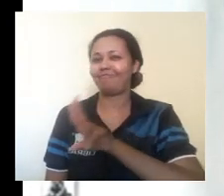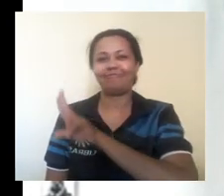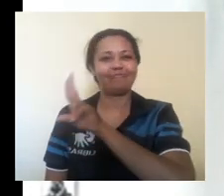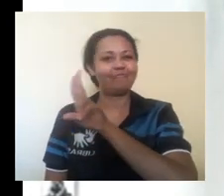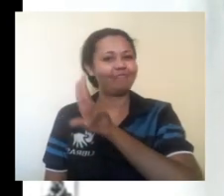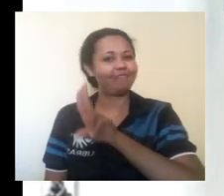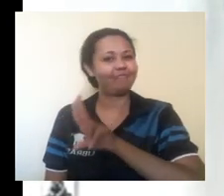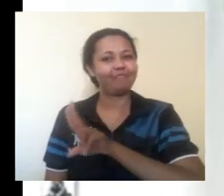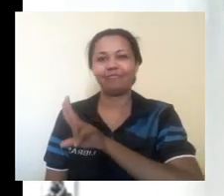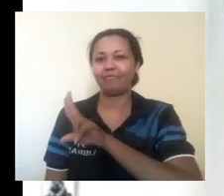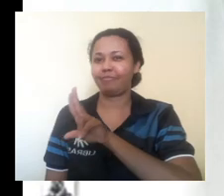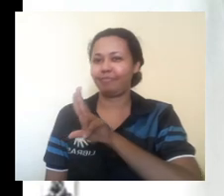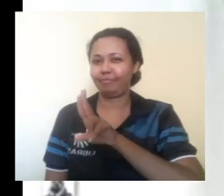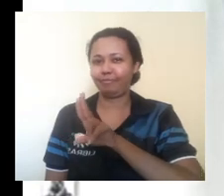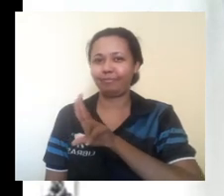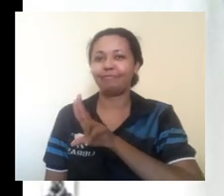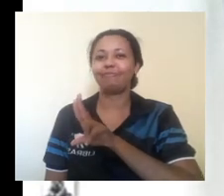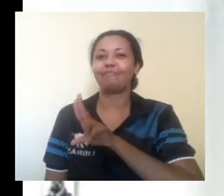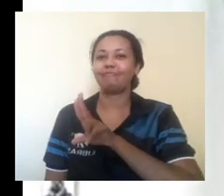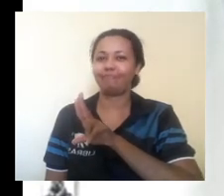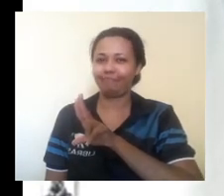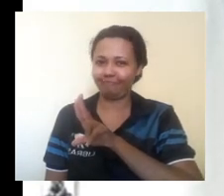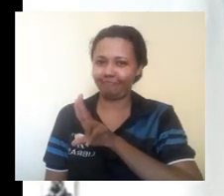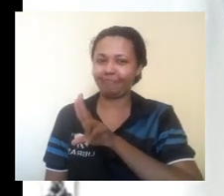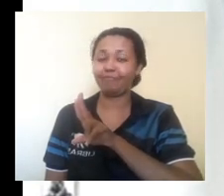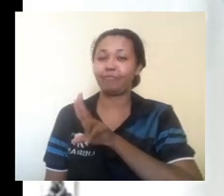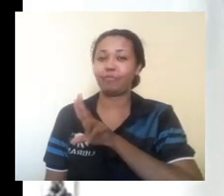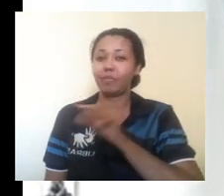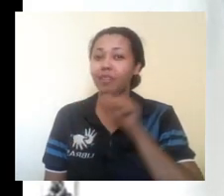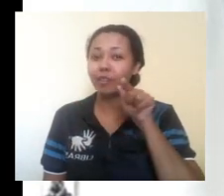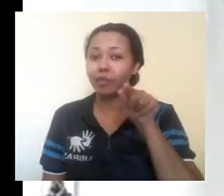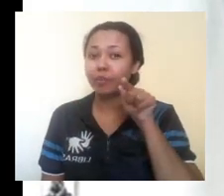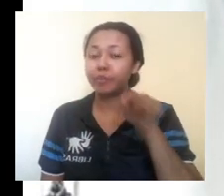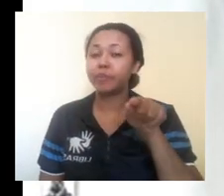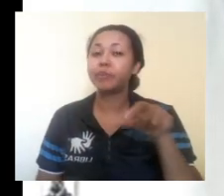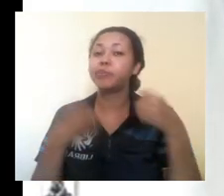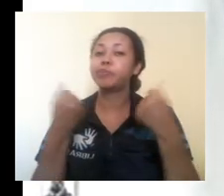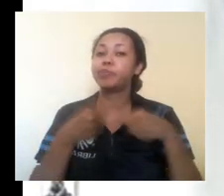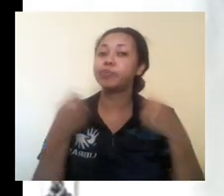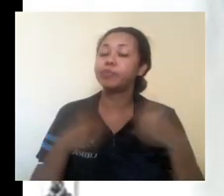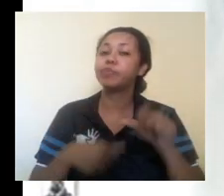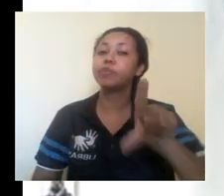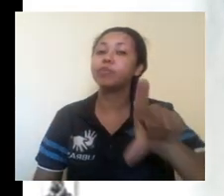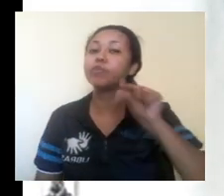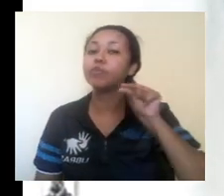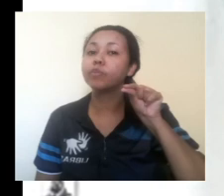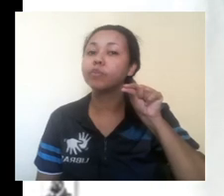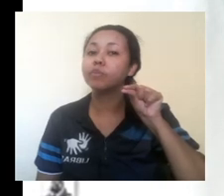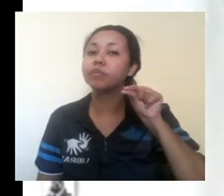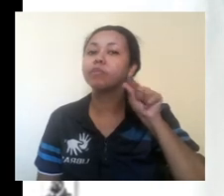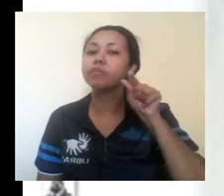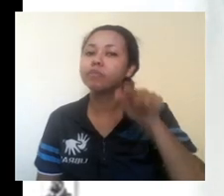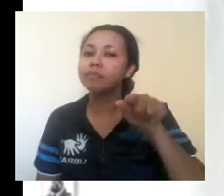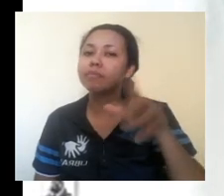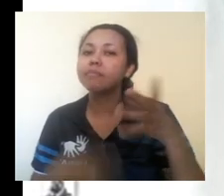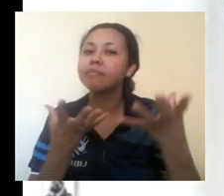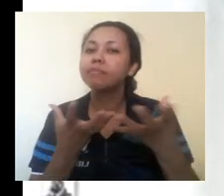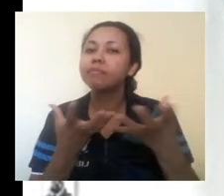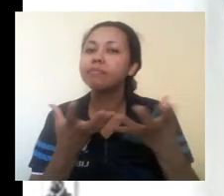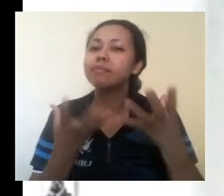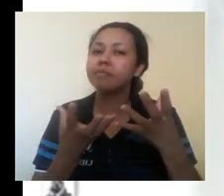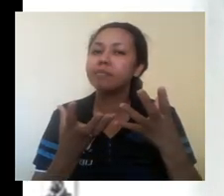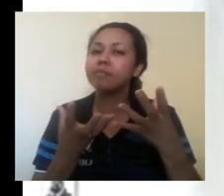inúteis. E aí precisamos decidir em qual desses grupos nós iremos estar. Por que